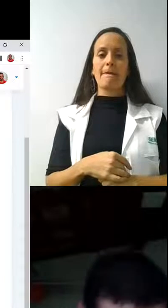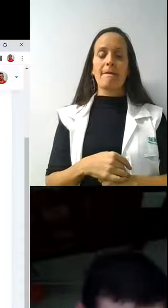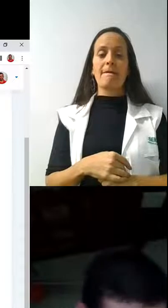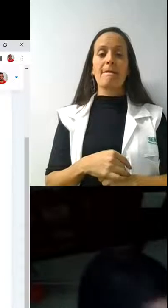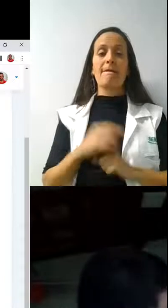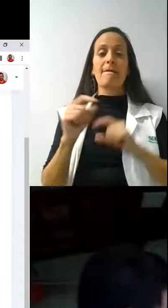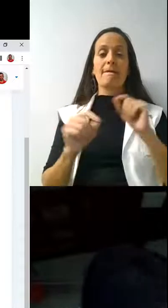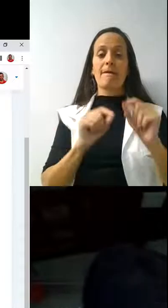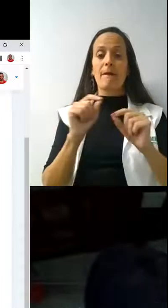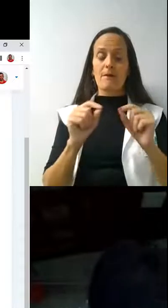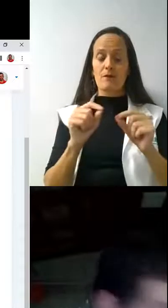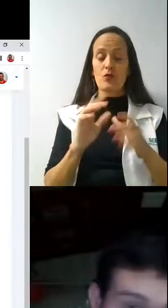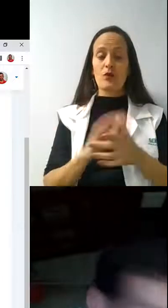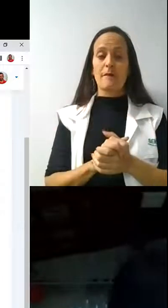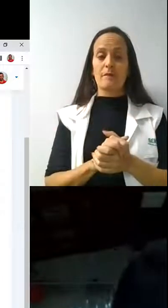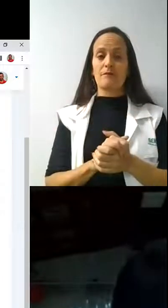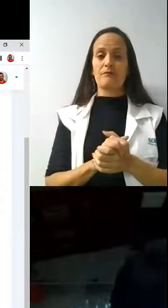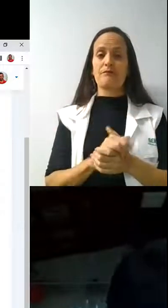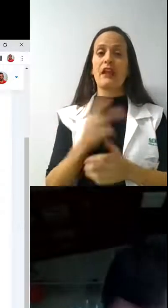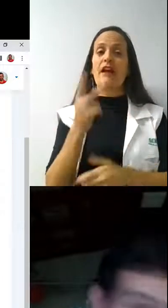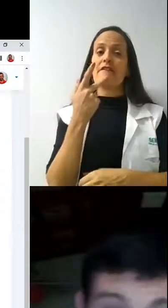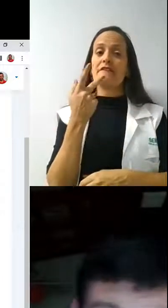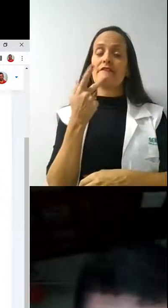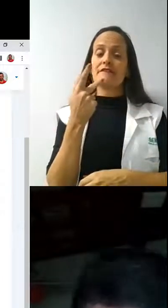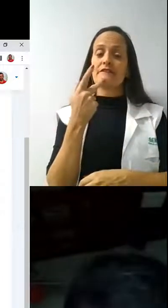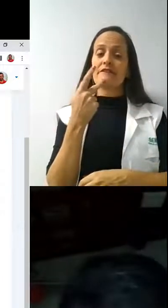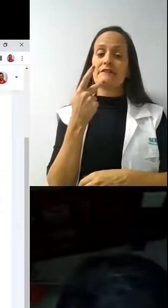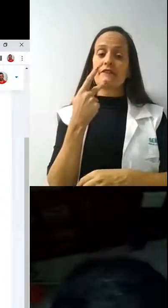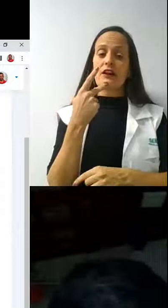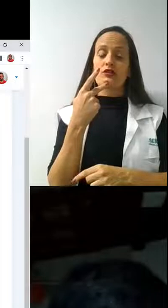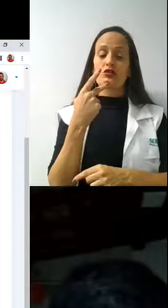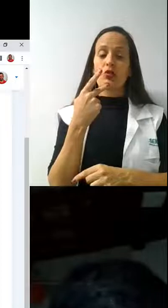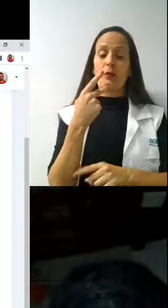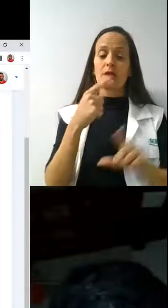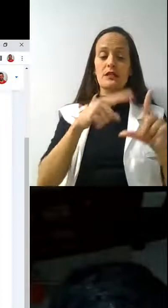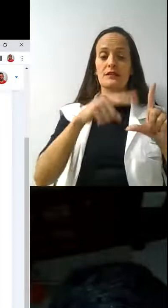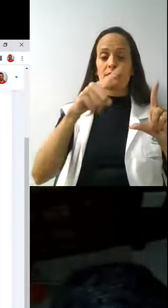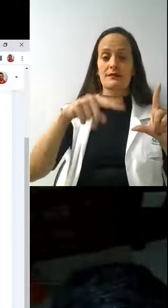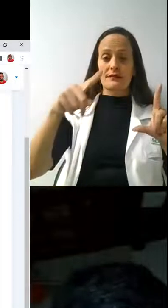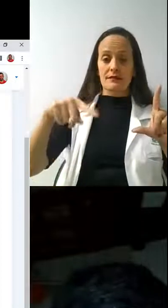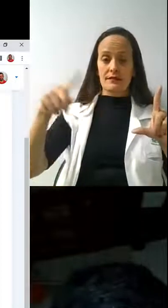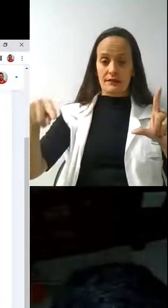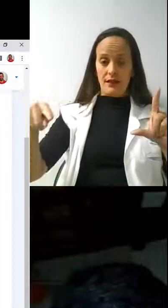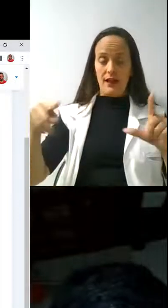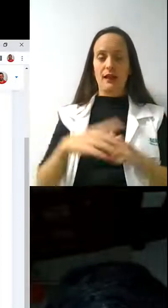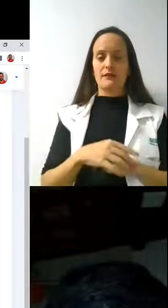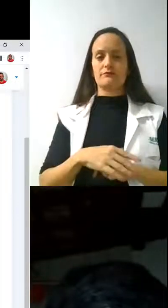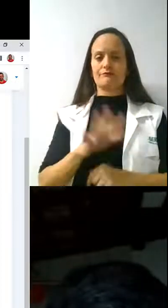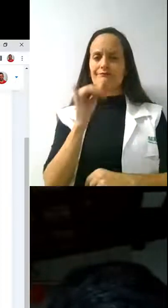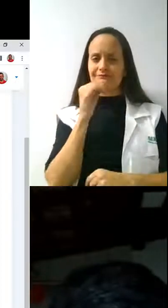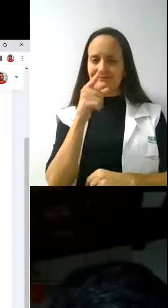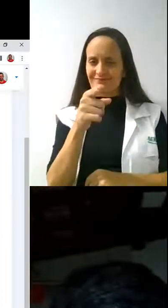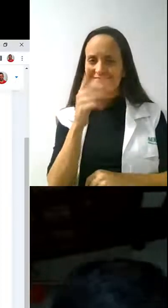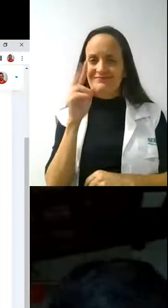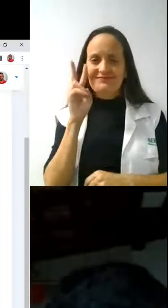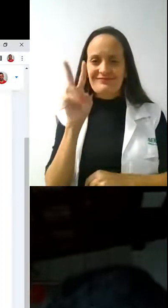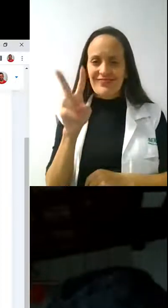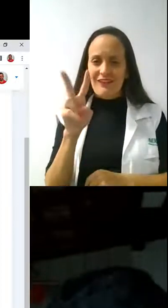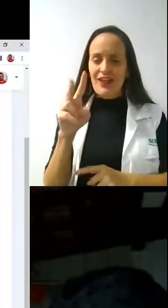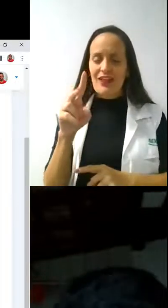tem aqui, ó, um desenho que vai mostrar isso pra gente, né? Então, aqui, por exemplo, tem uma foto do Cristo Redentor,